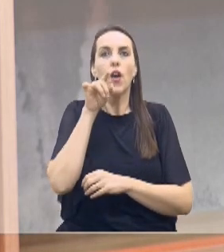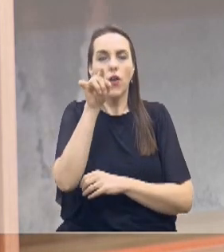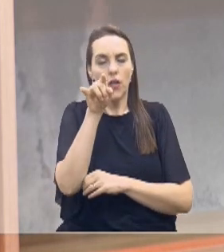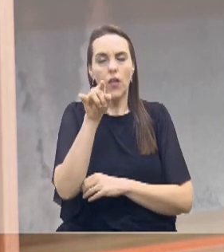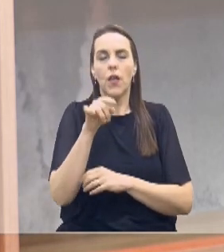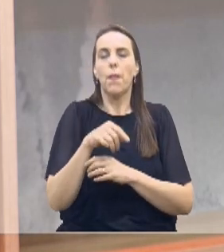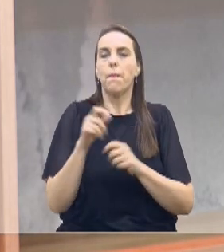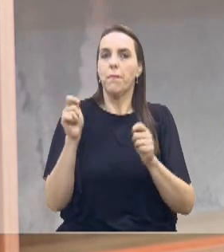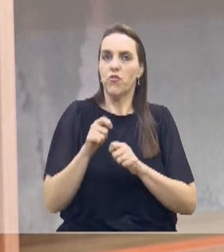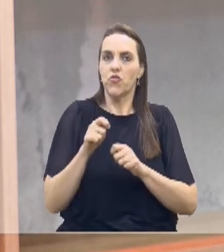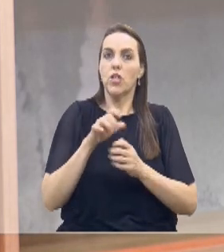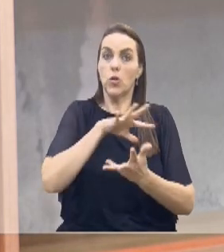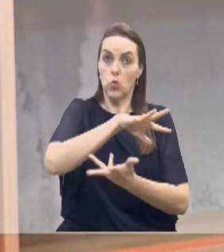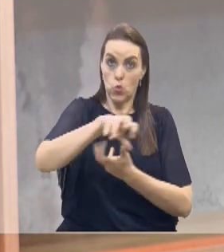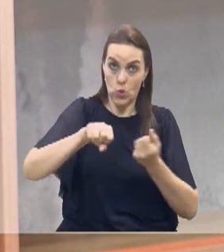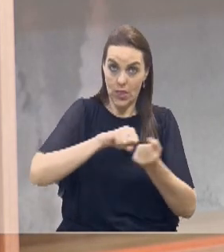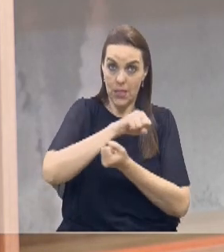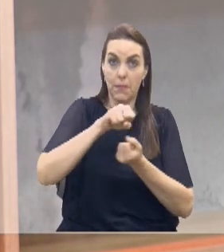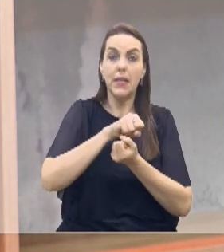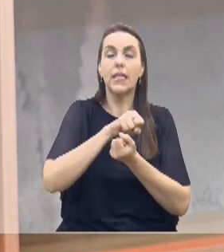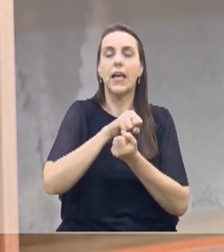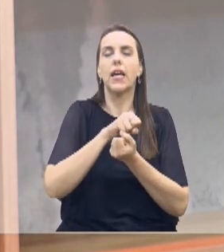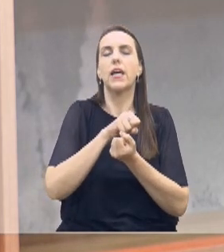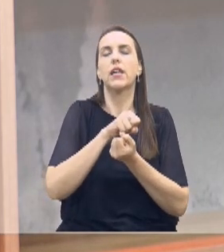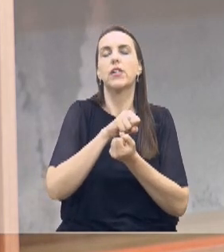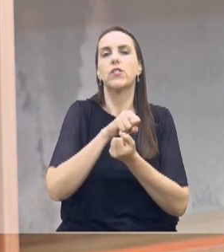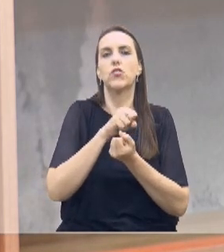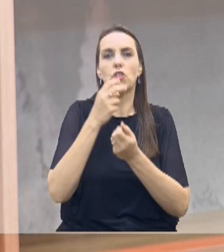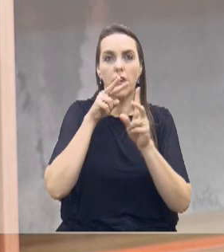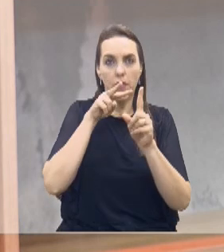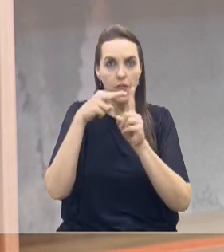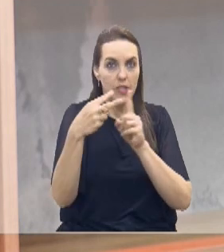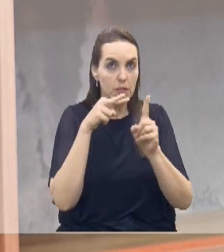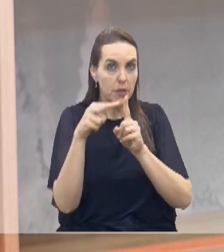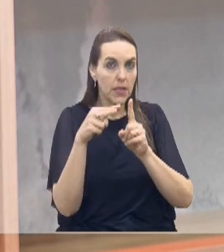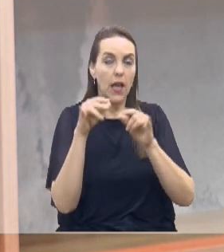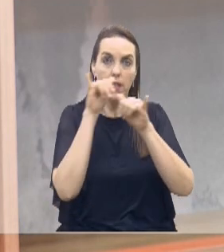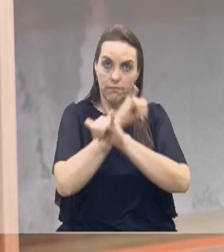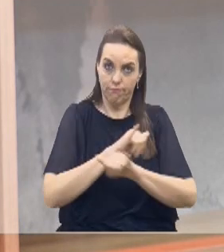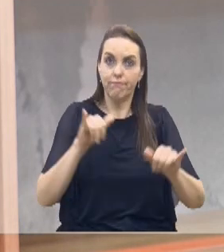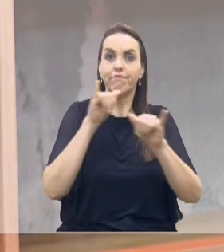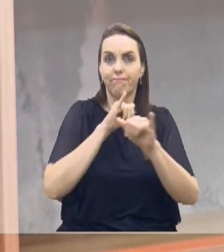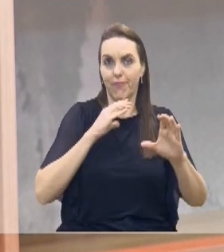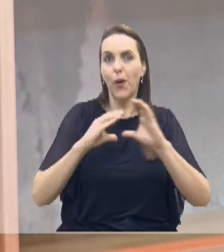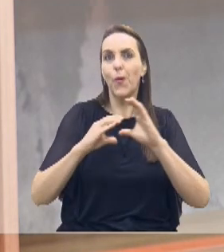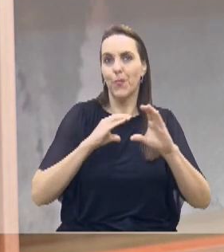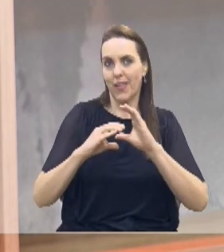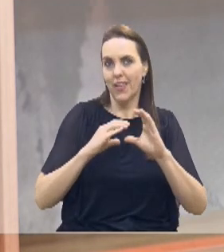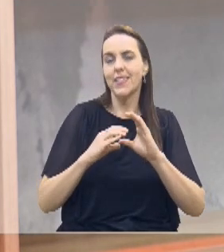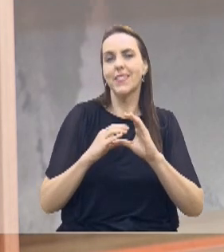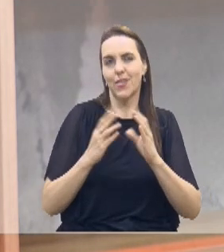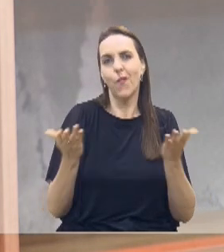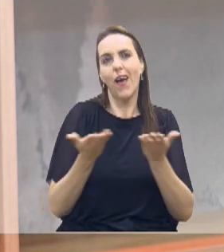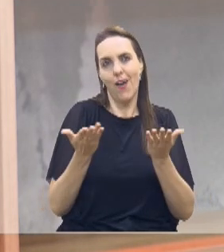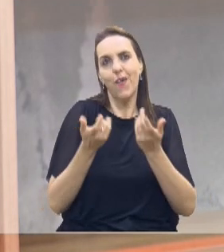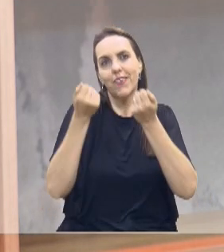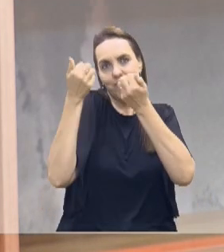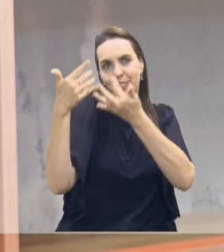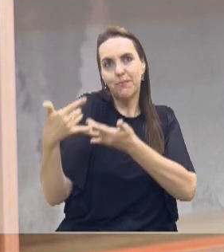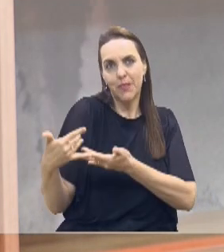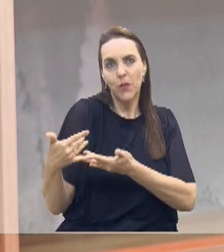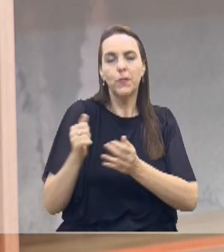da sustentabilidade, da própria visibilidade pela comunicação, que já foi amplamente abordada aqui pela